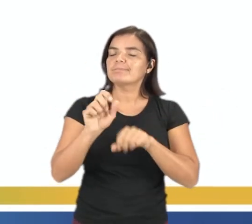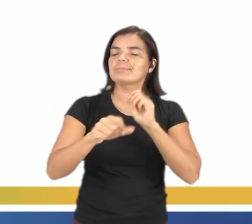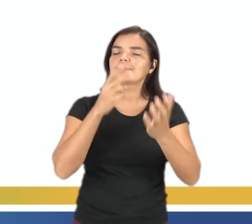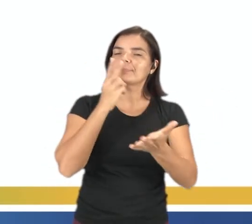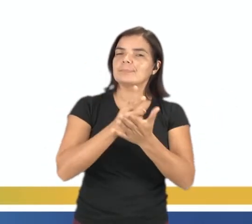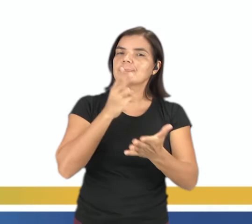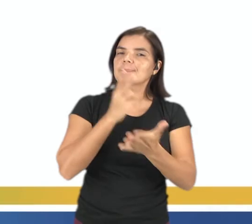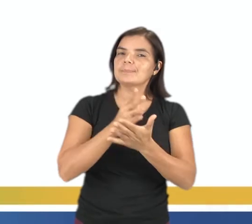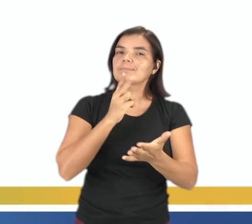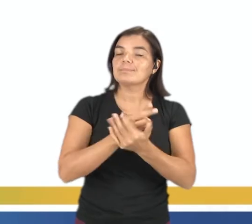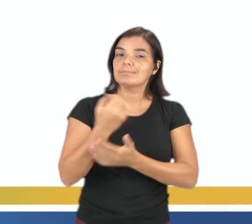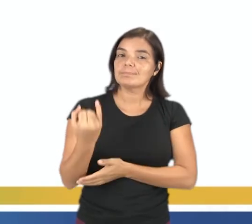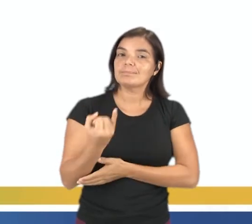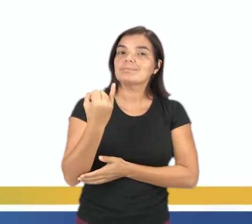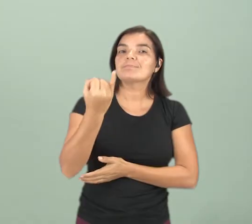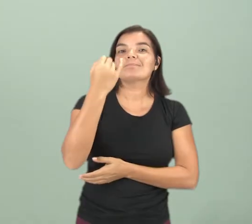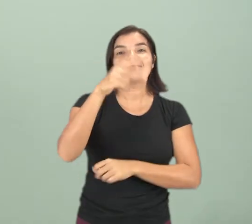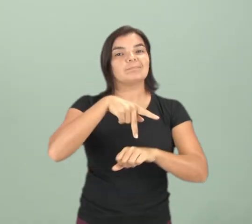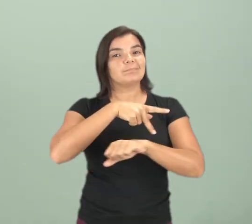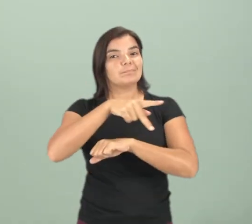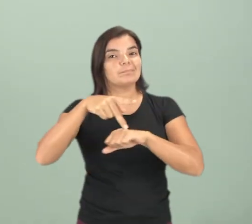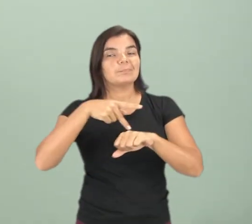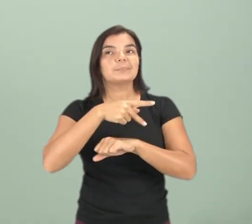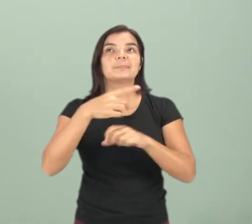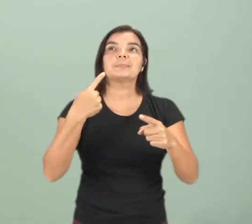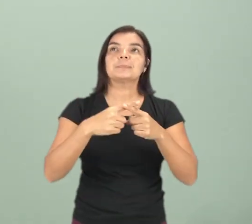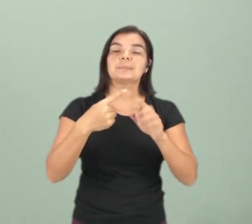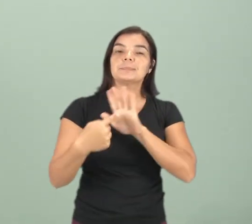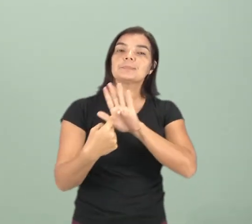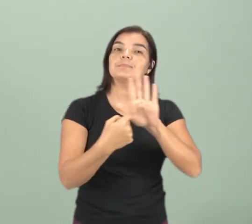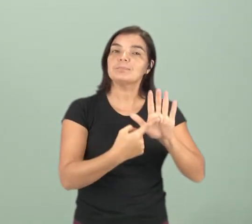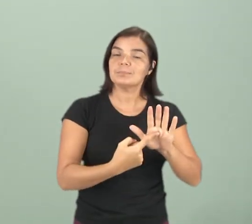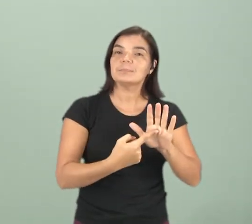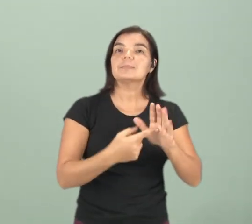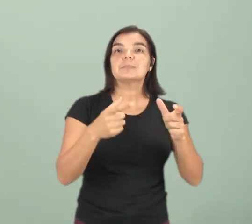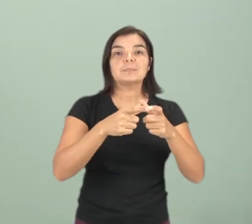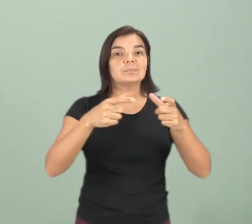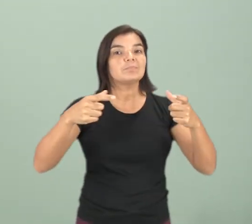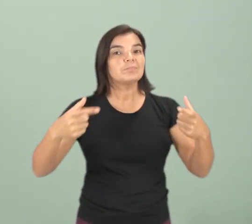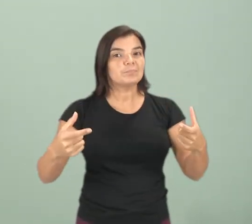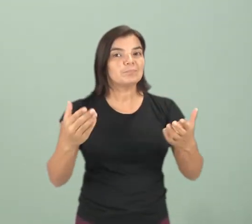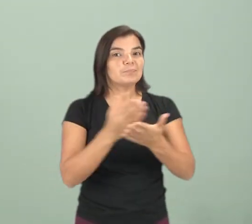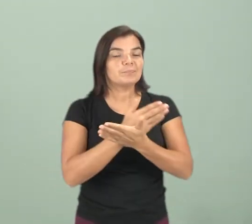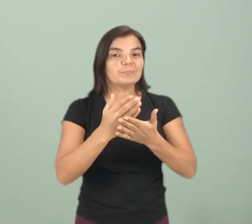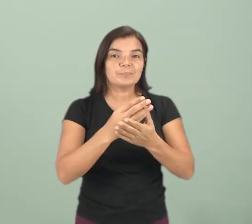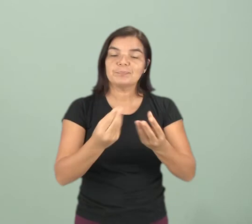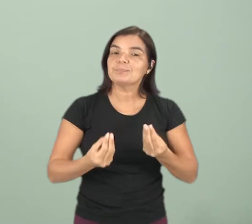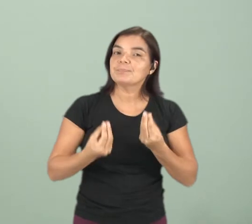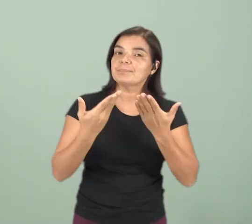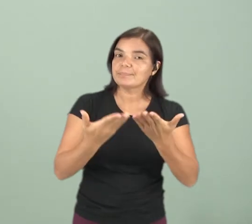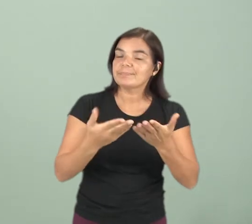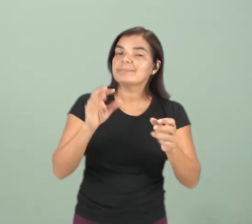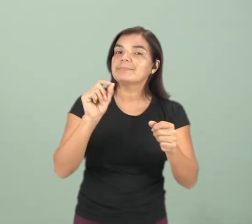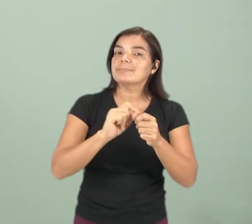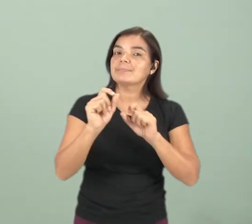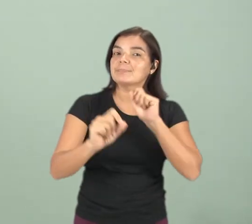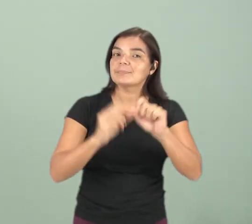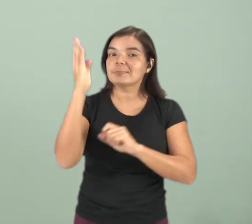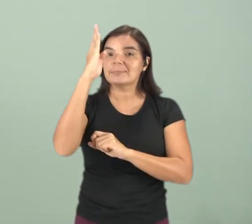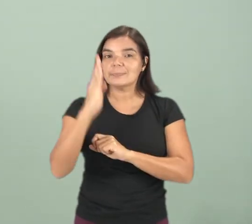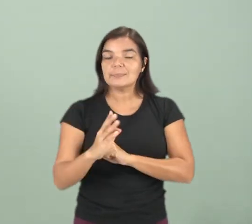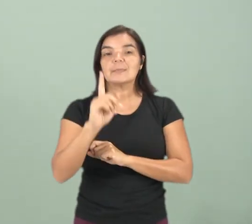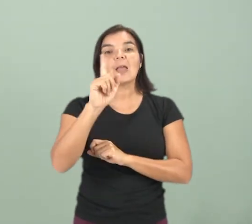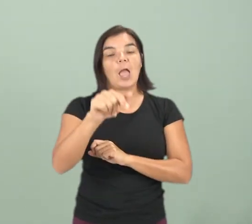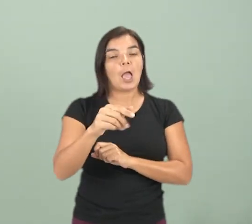sempre dividendos importantes para o país, porque mostra que boa parte de alguns investimentos que são feitos pelo